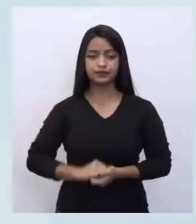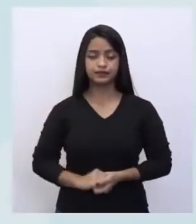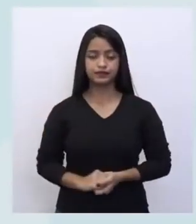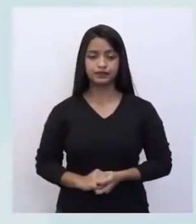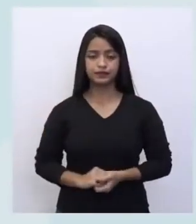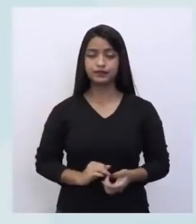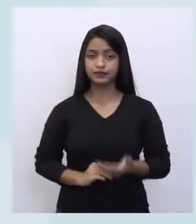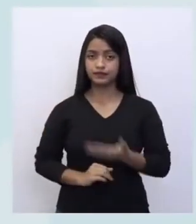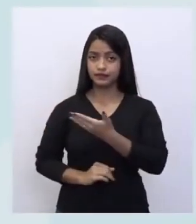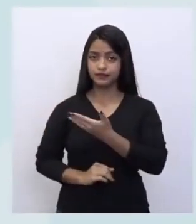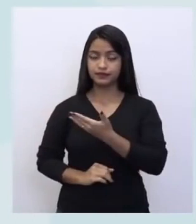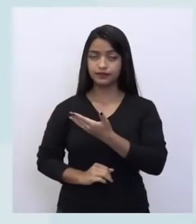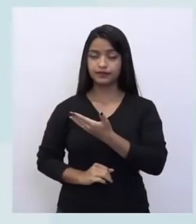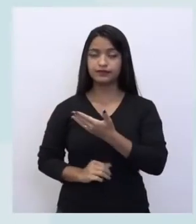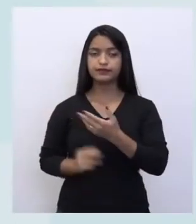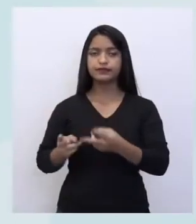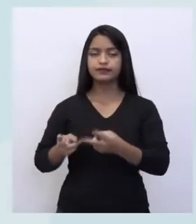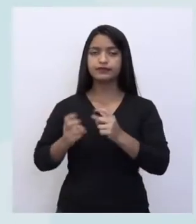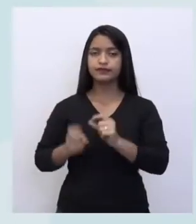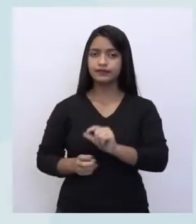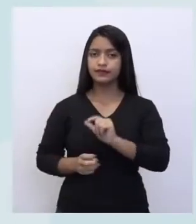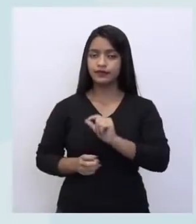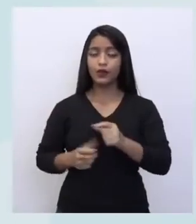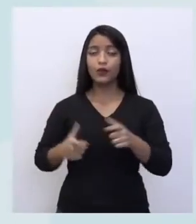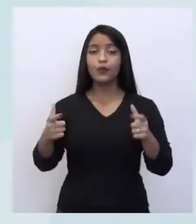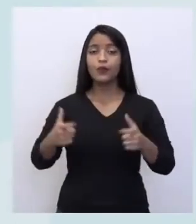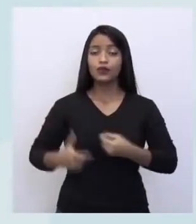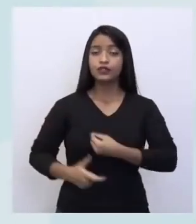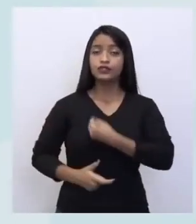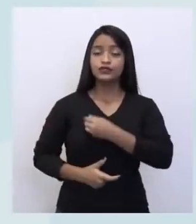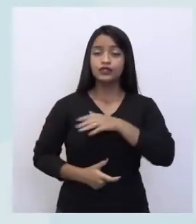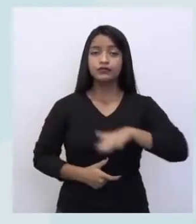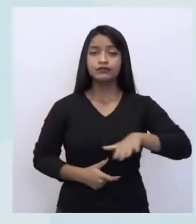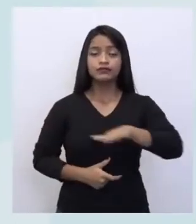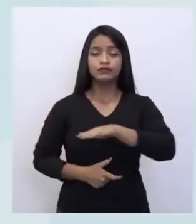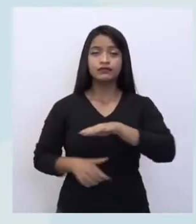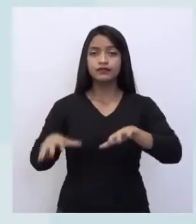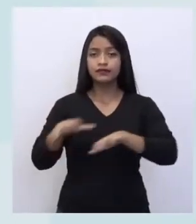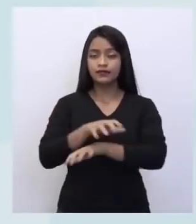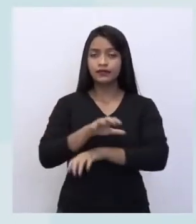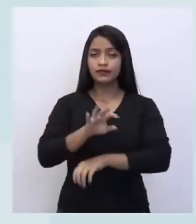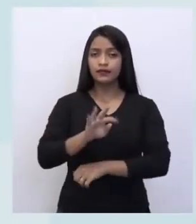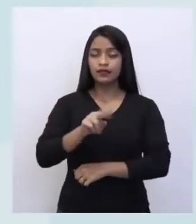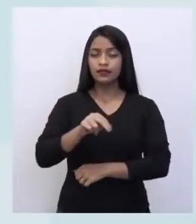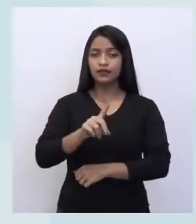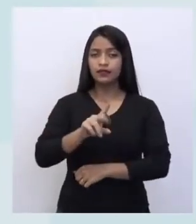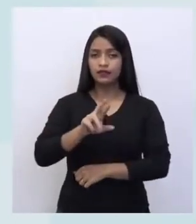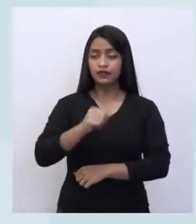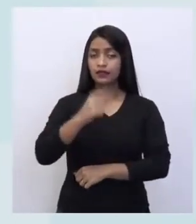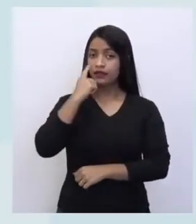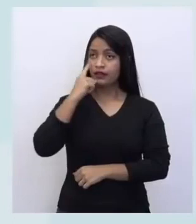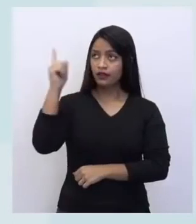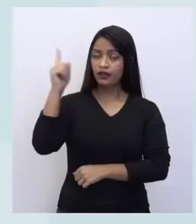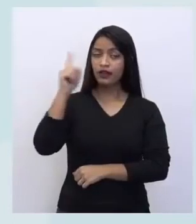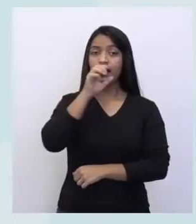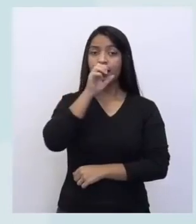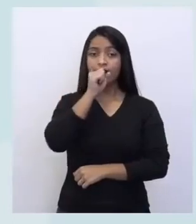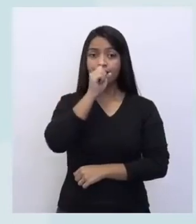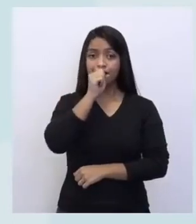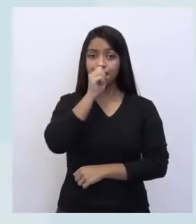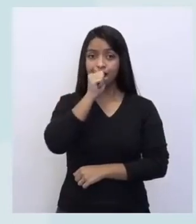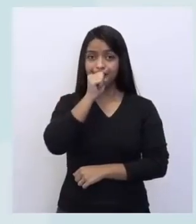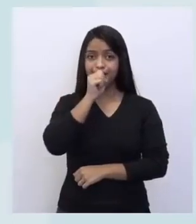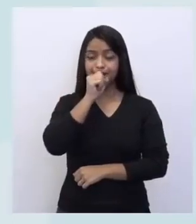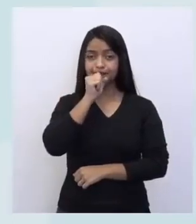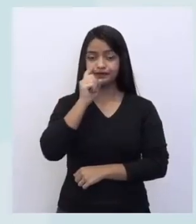no próximo slide. A gente consegue observar a ocorrência da tundra. Então, quando a gente olha o mapa mundi, a gente consegue ver numa coloração meio alaranjada,